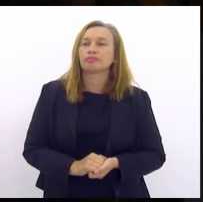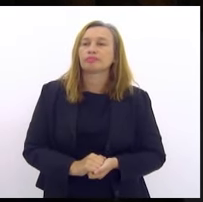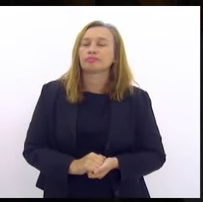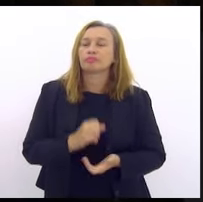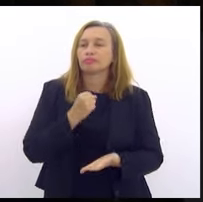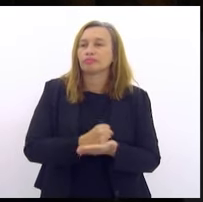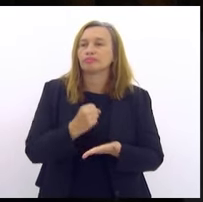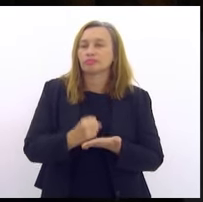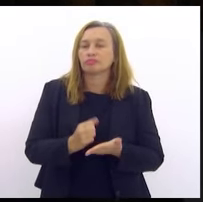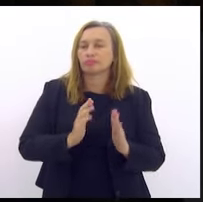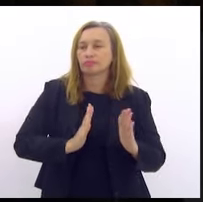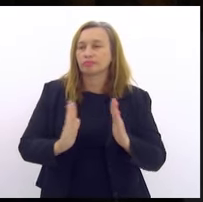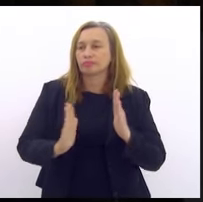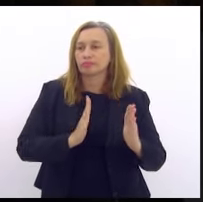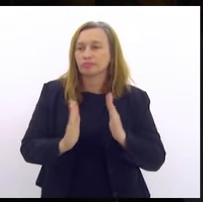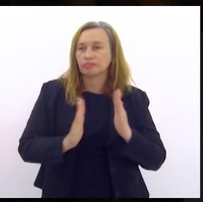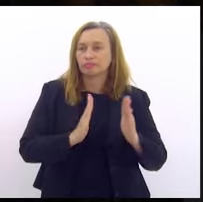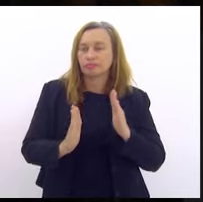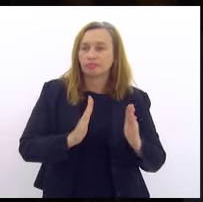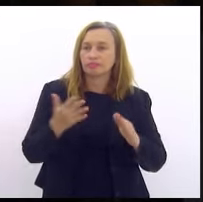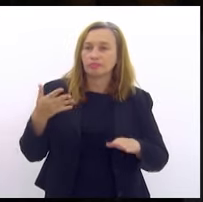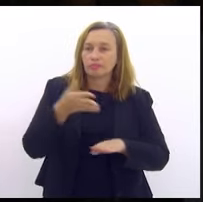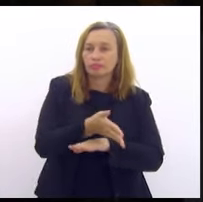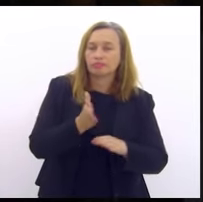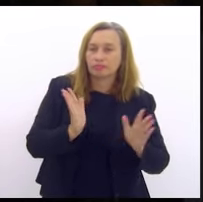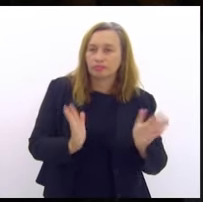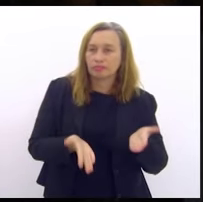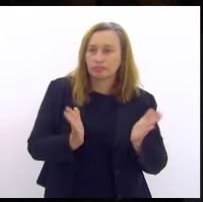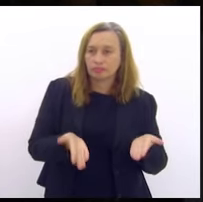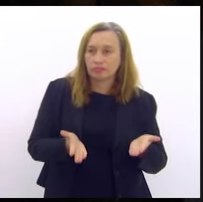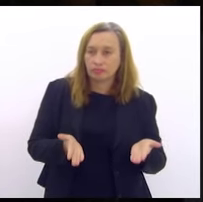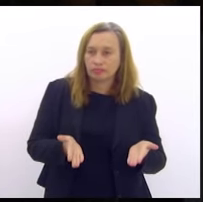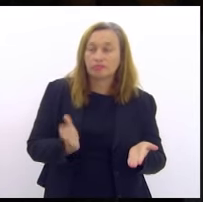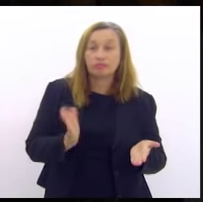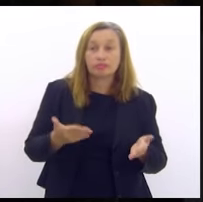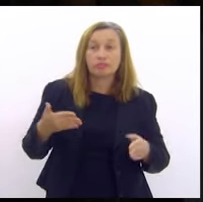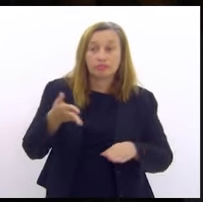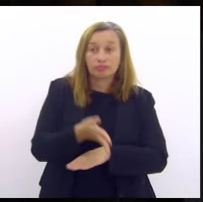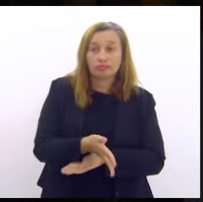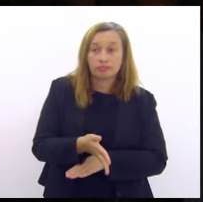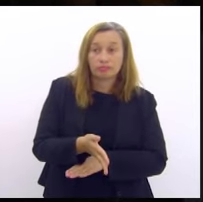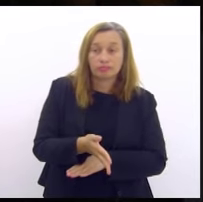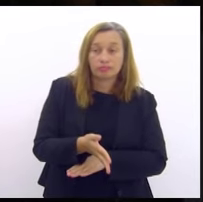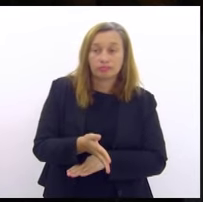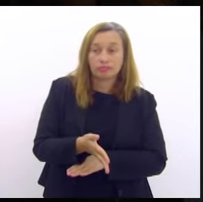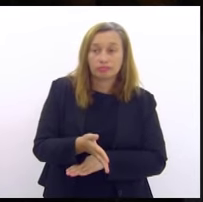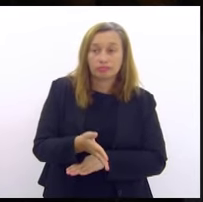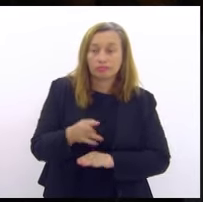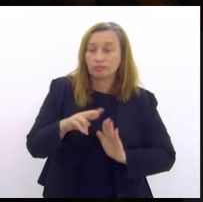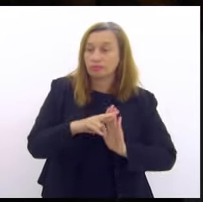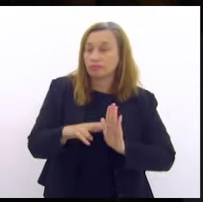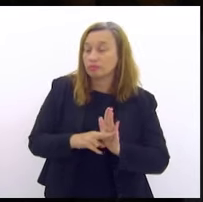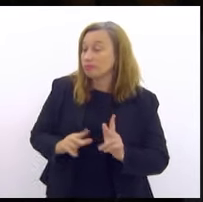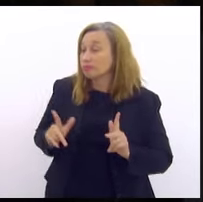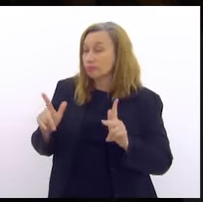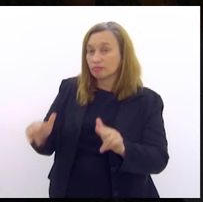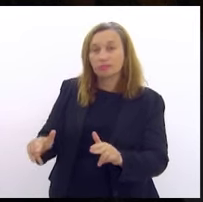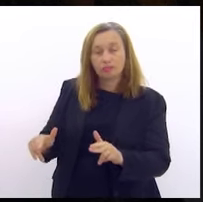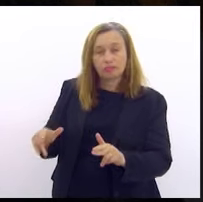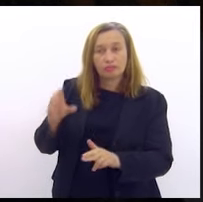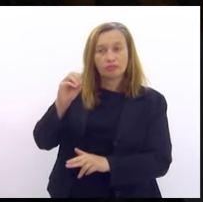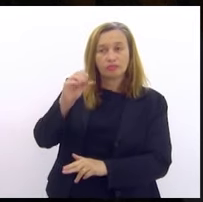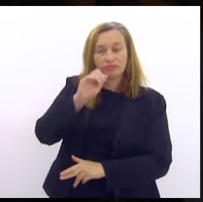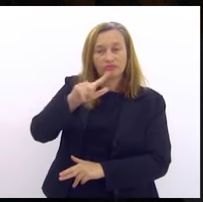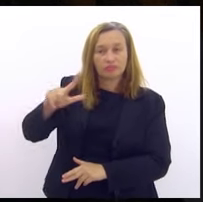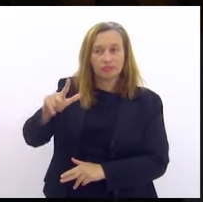contratos temporários que entram agora e já entram na mesma patente de oficiais que